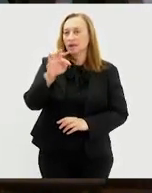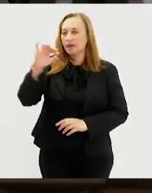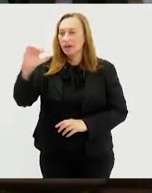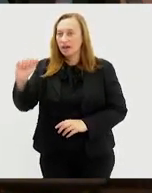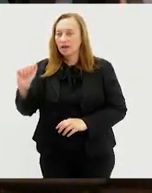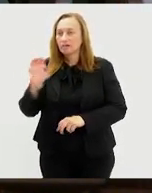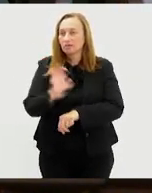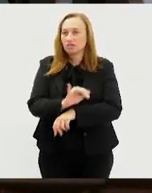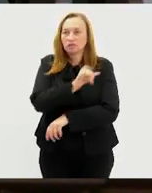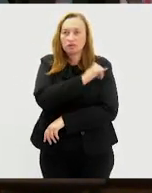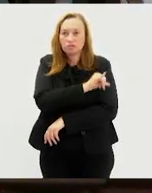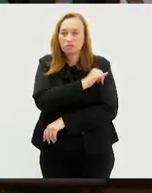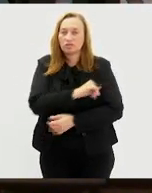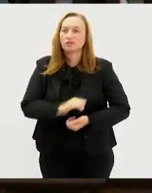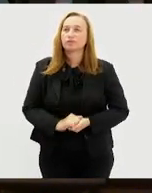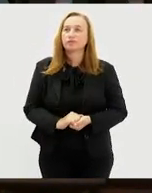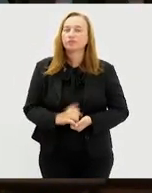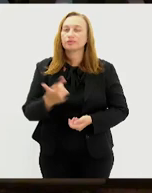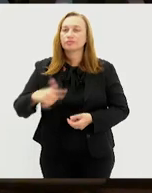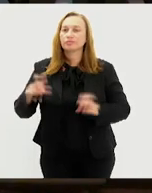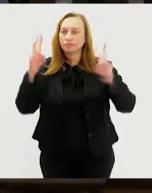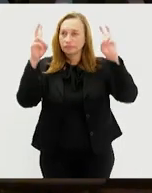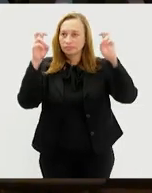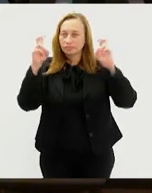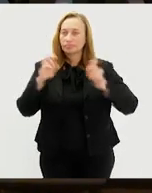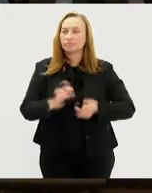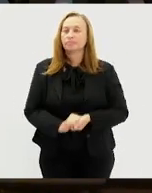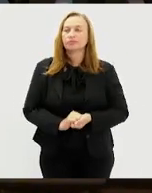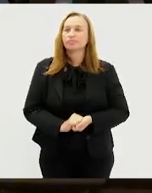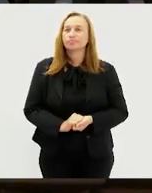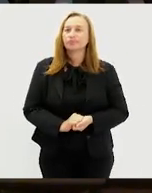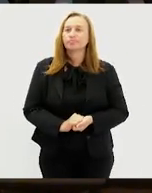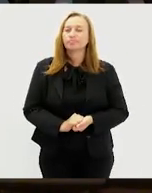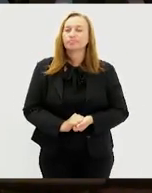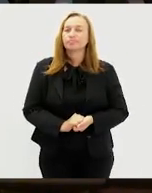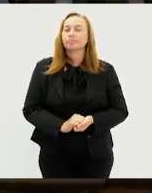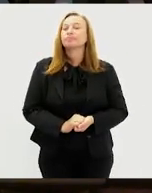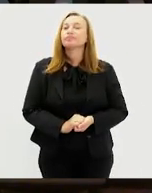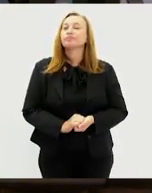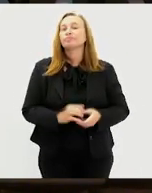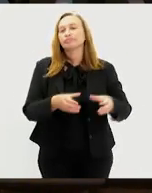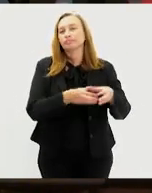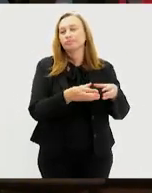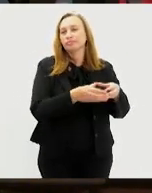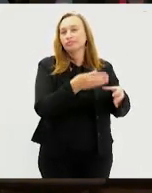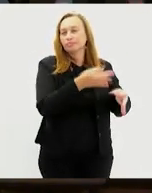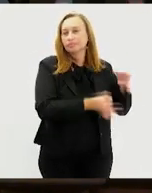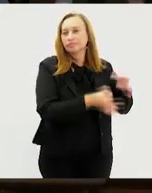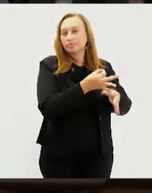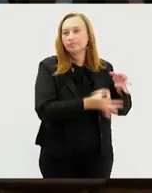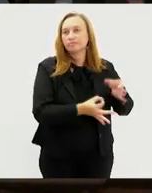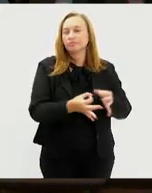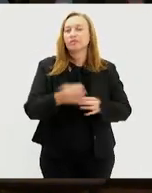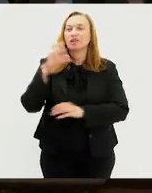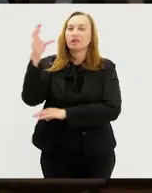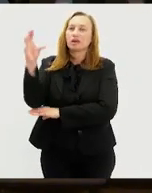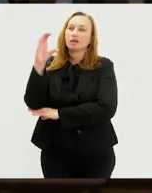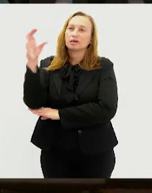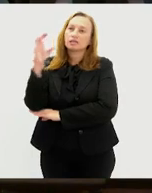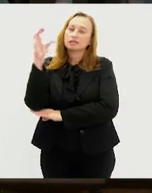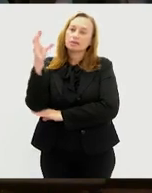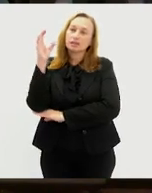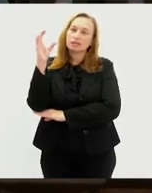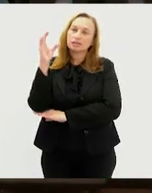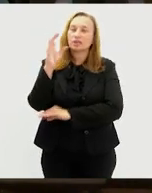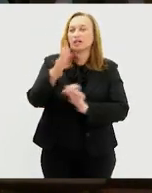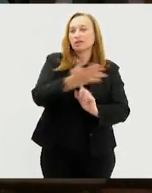Estado do Rio de Janeiro e da outras providências pendente de pareceres das comissões comissão e justiça Ciência e Tecnologia pessoa com deficiência assunto